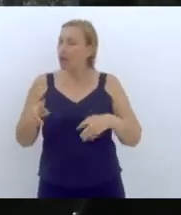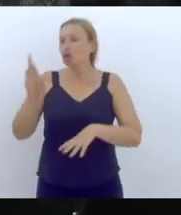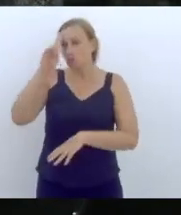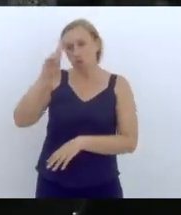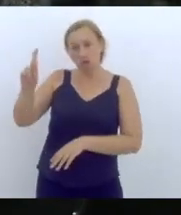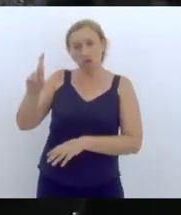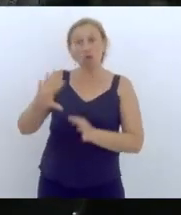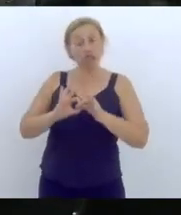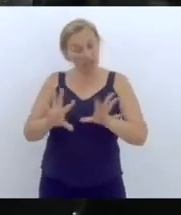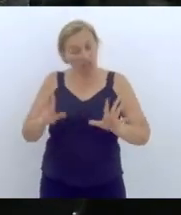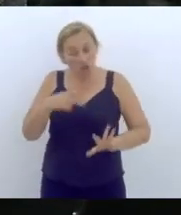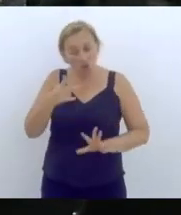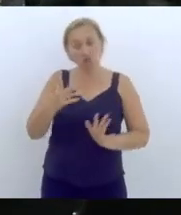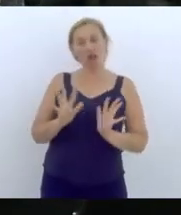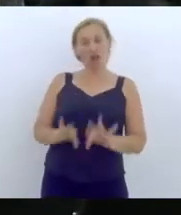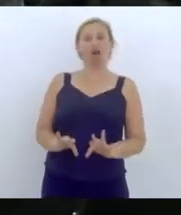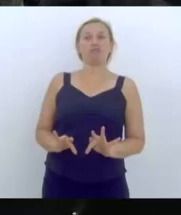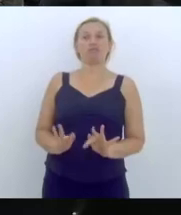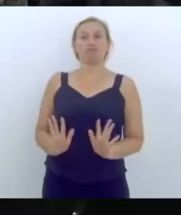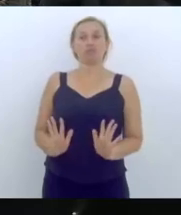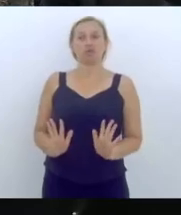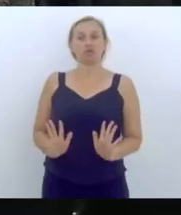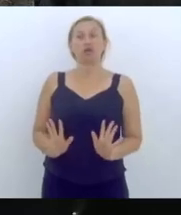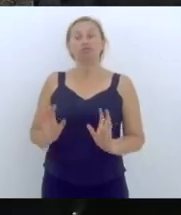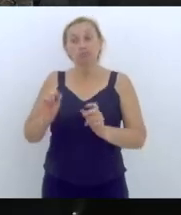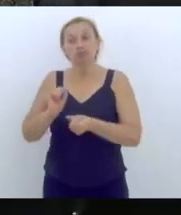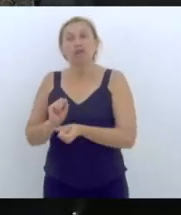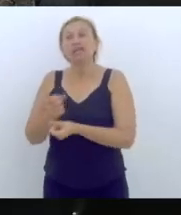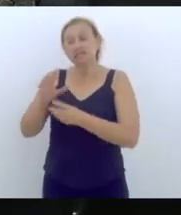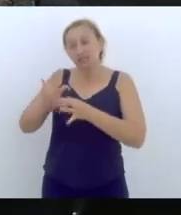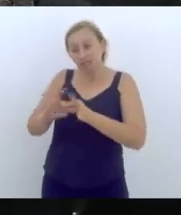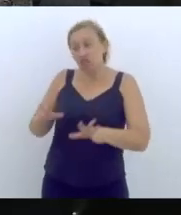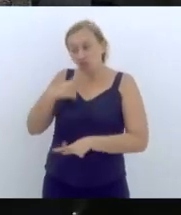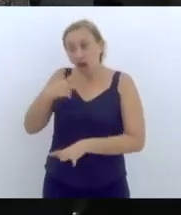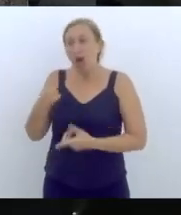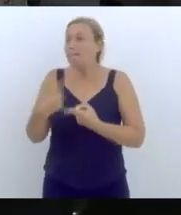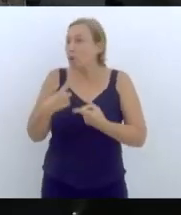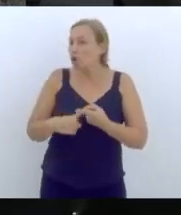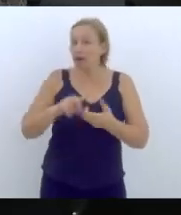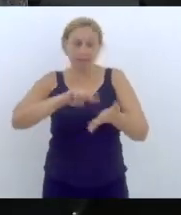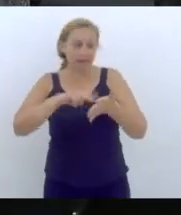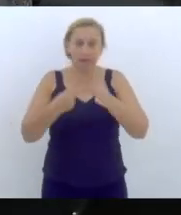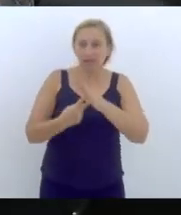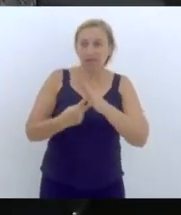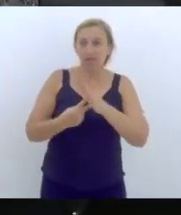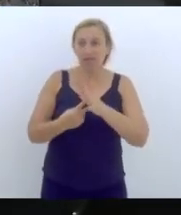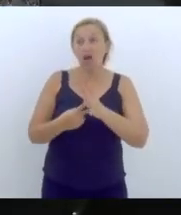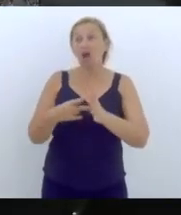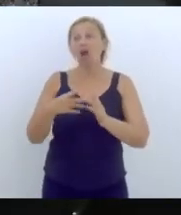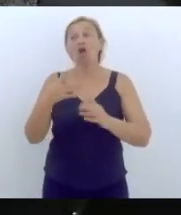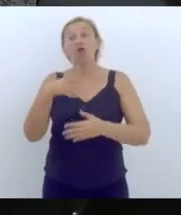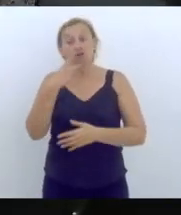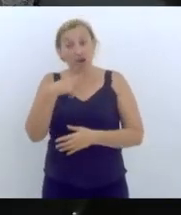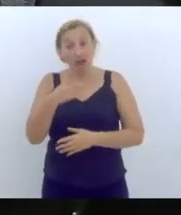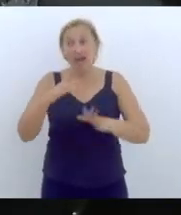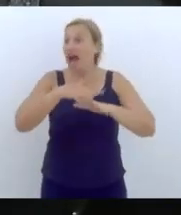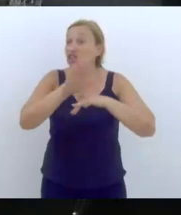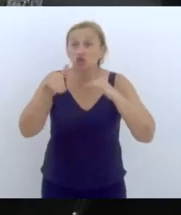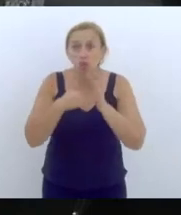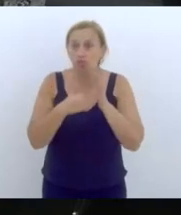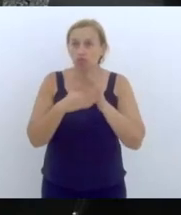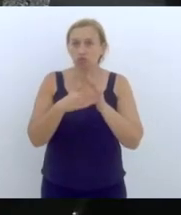Excelência deixe eu terminar. Eu espero que Vossa Excelência deixe eu terminar, porque a interpretação, acabei de me referir a